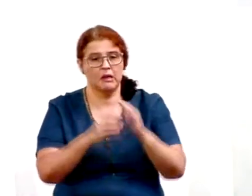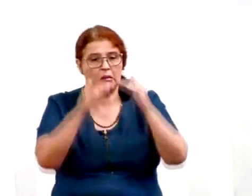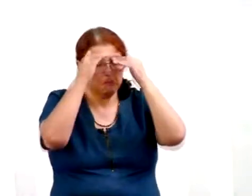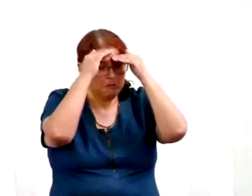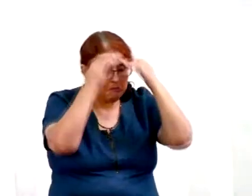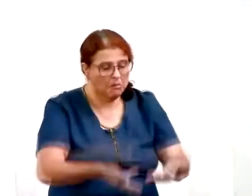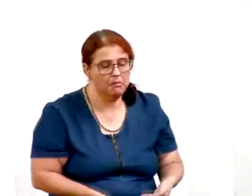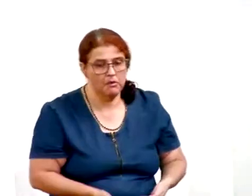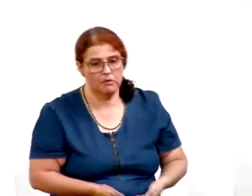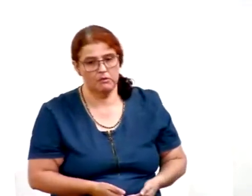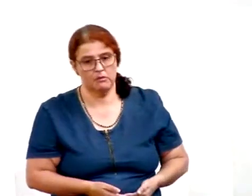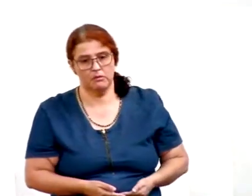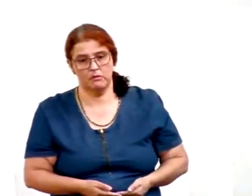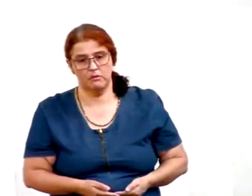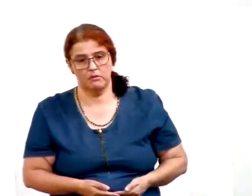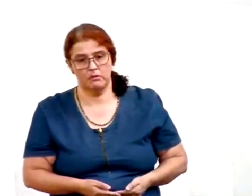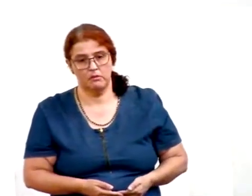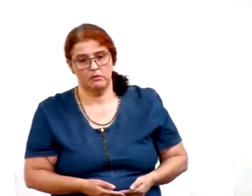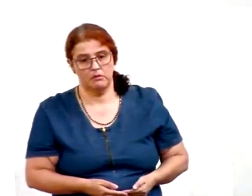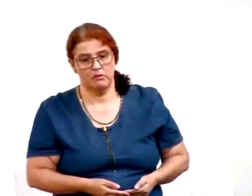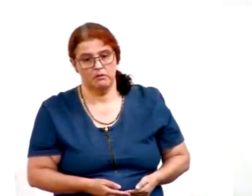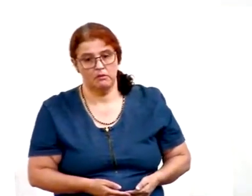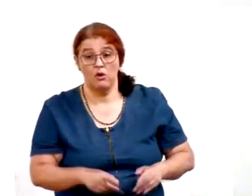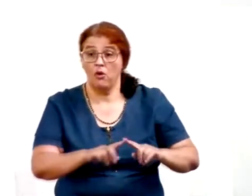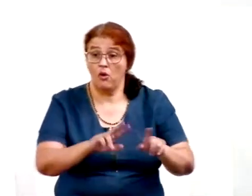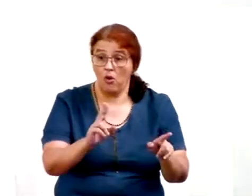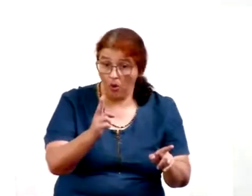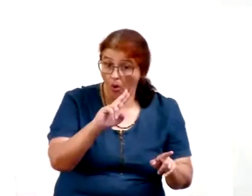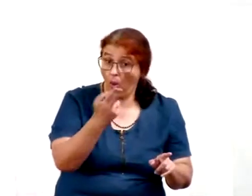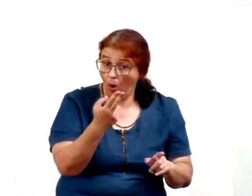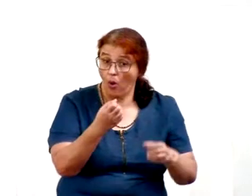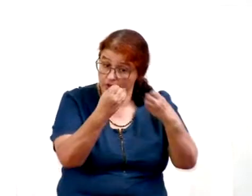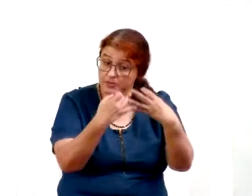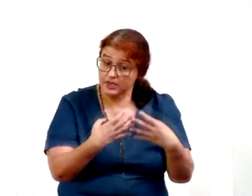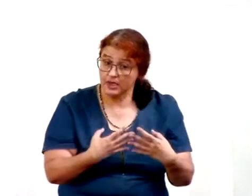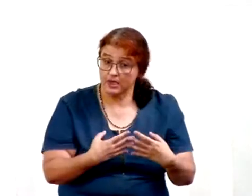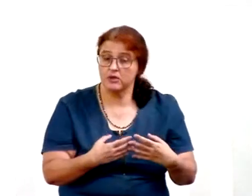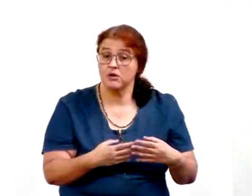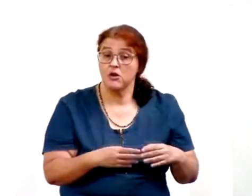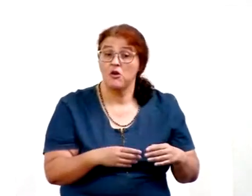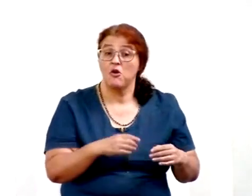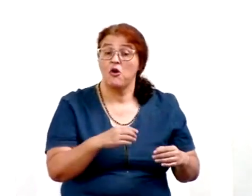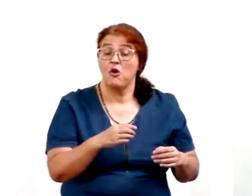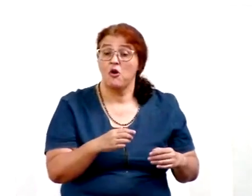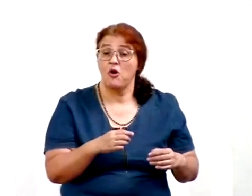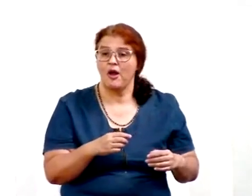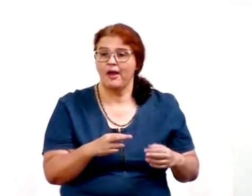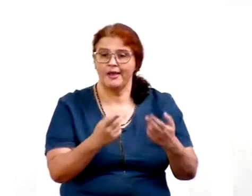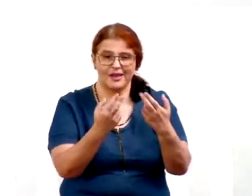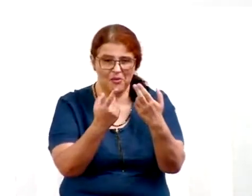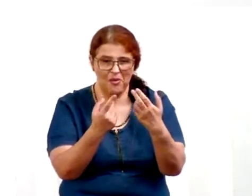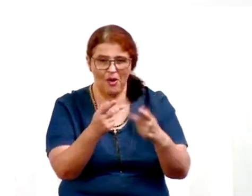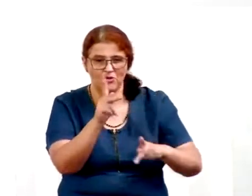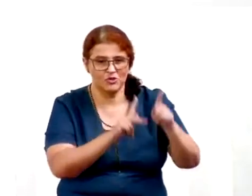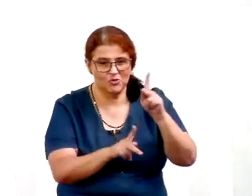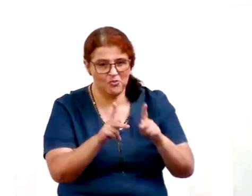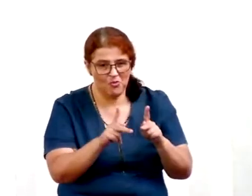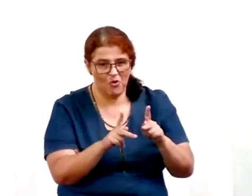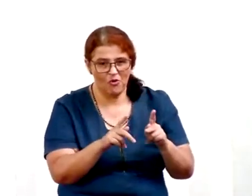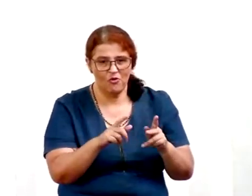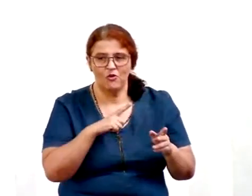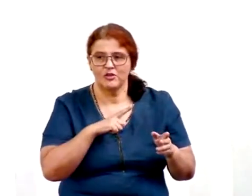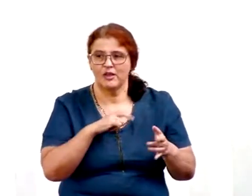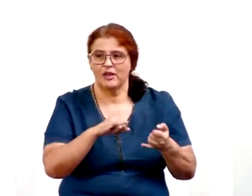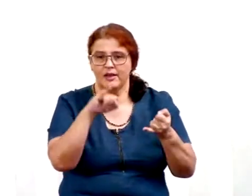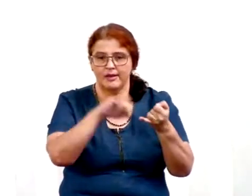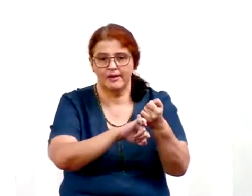aparece é adúlteros, para se referir ao fato de que os nossos desejos, quando controlam o